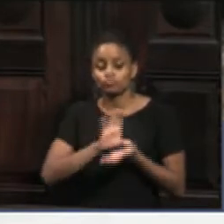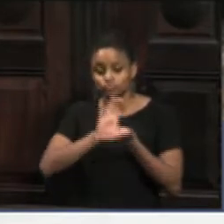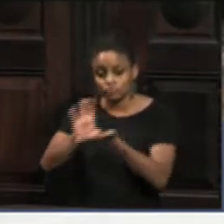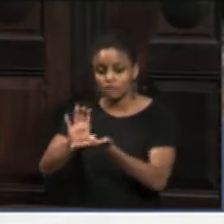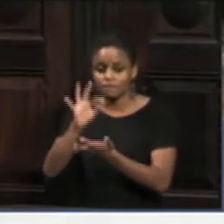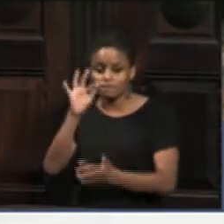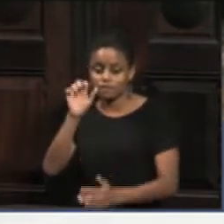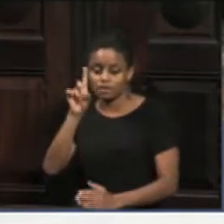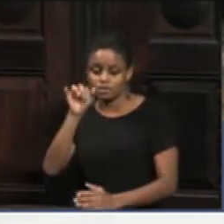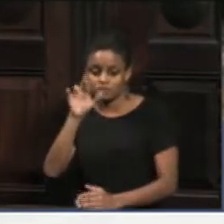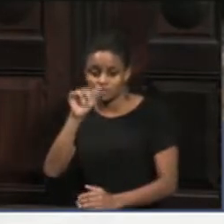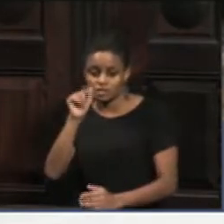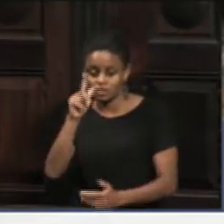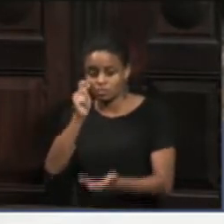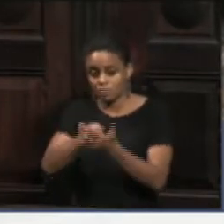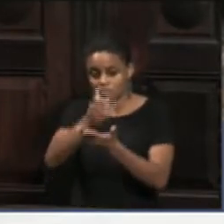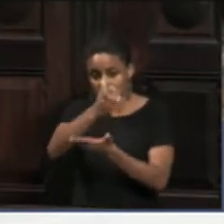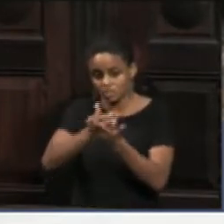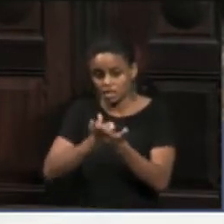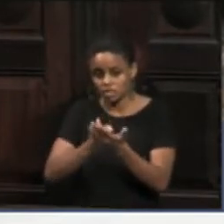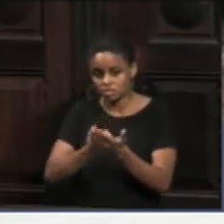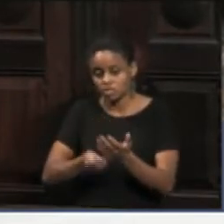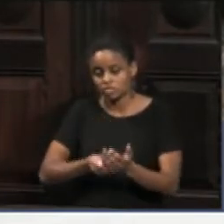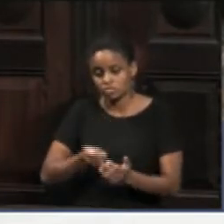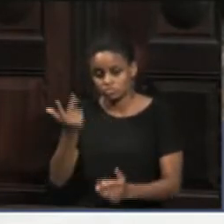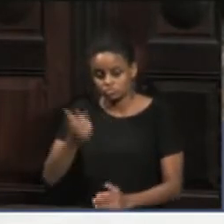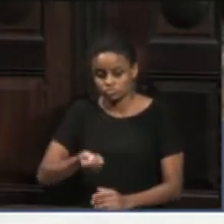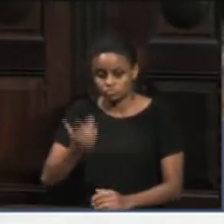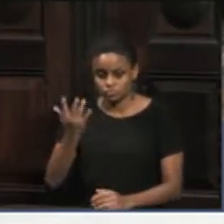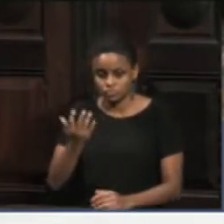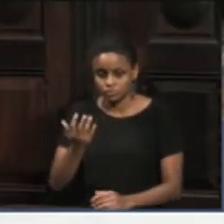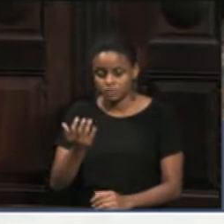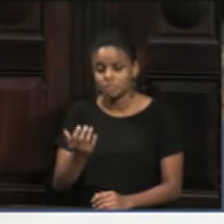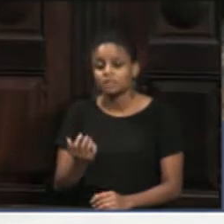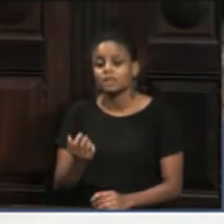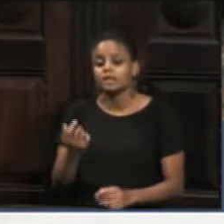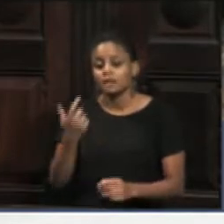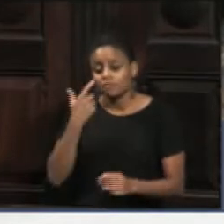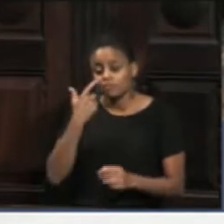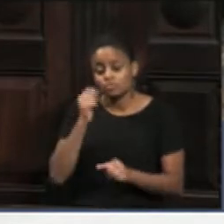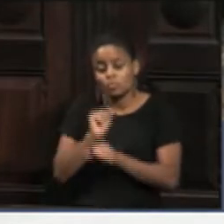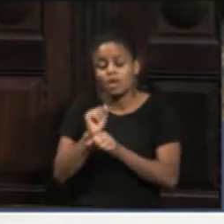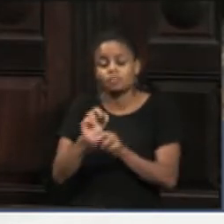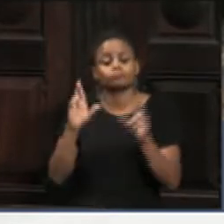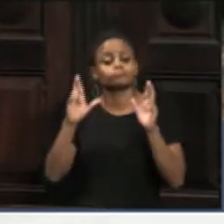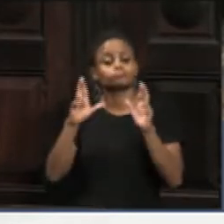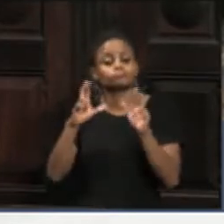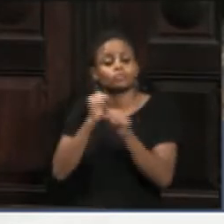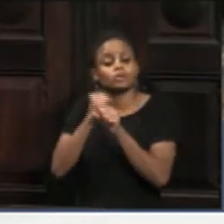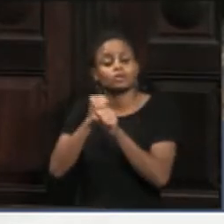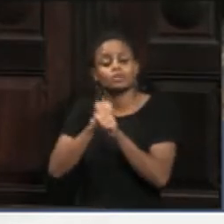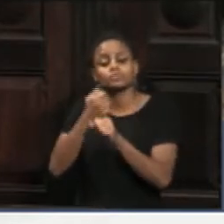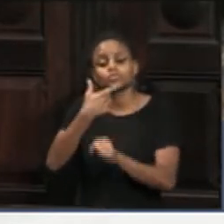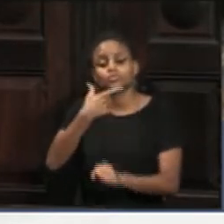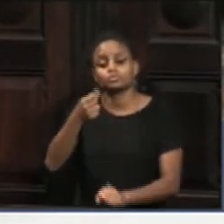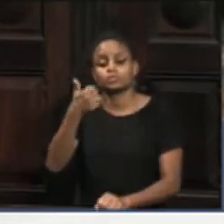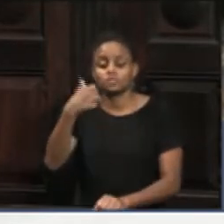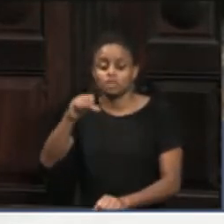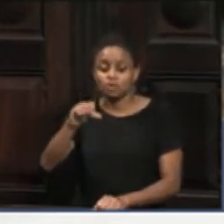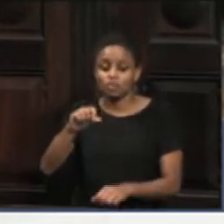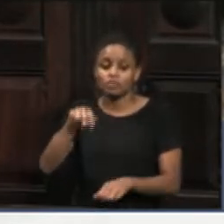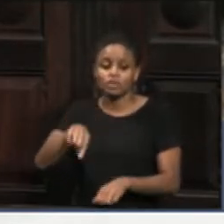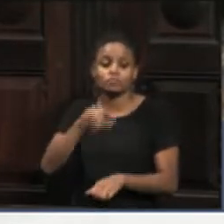das despesas com esses dispositivos. A gente espera que já a partir do ano de 2019, o Estado do Rio de Janeiro